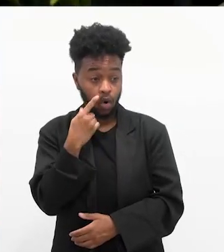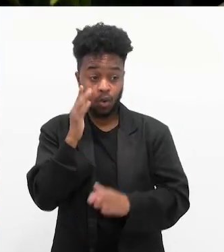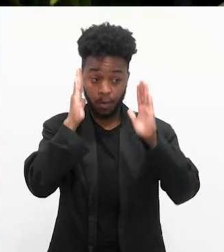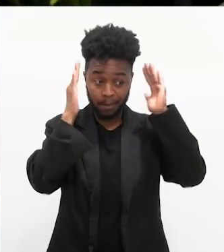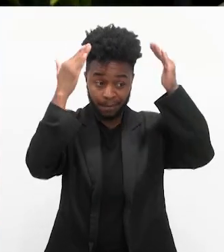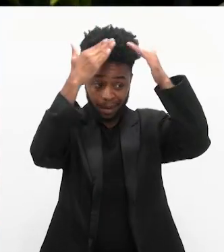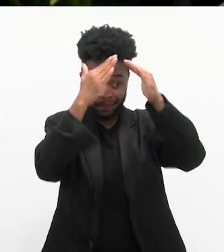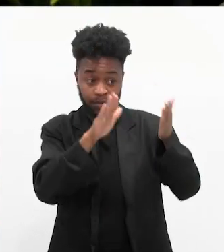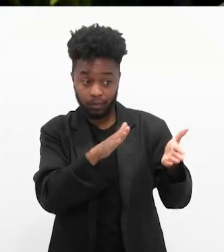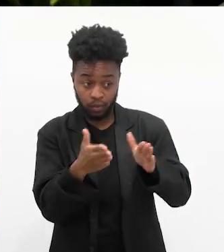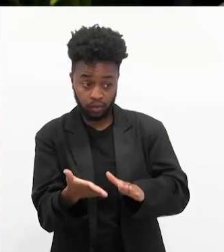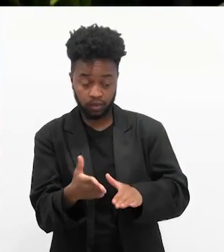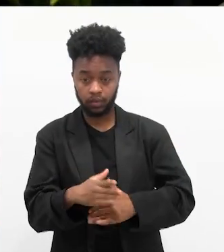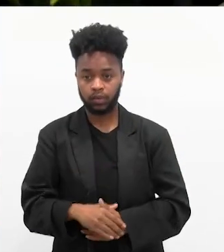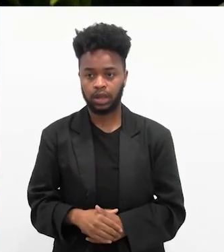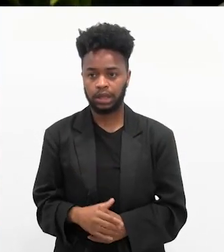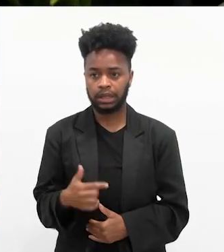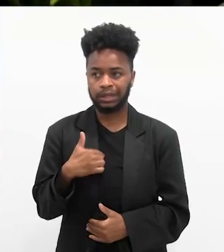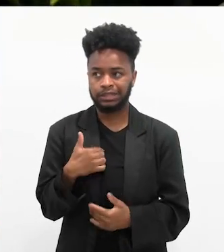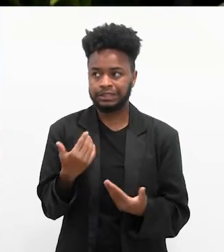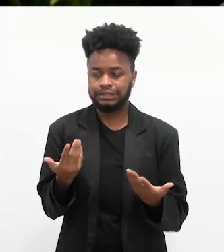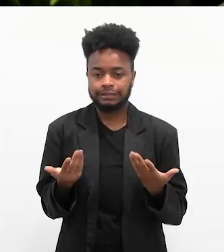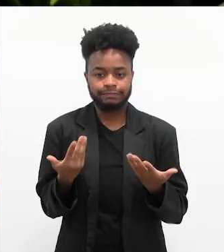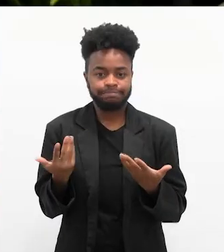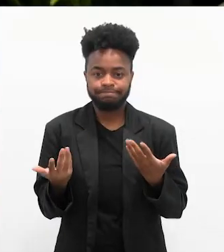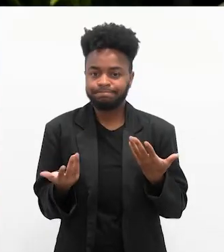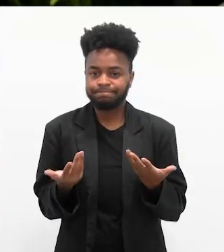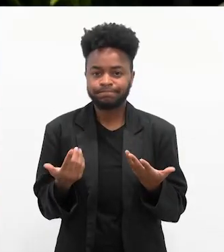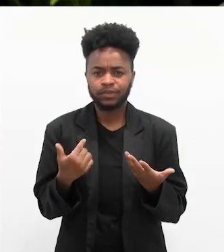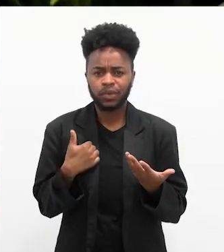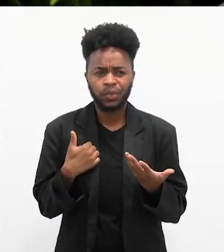falou, filho, o Papa morreu.